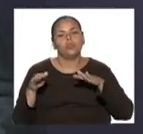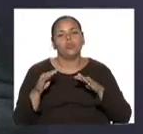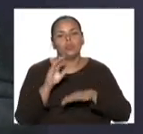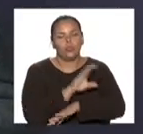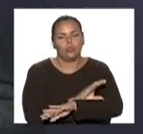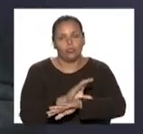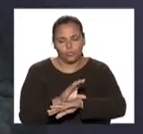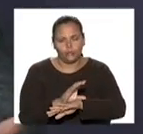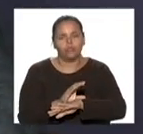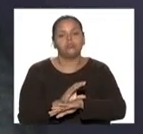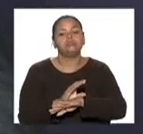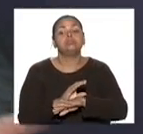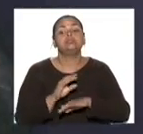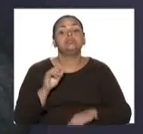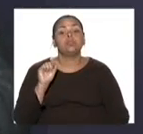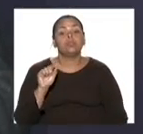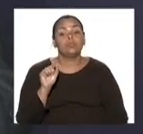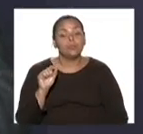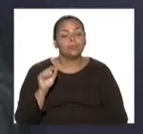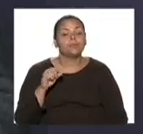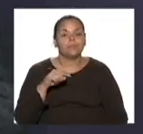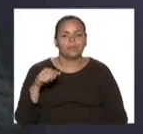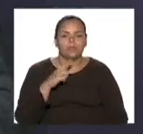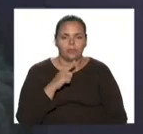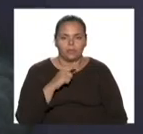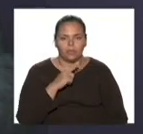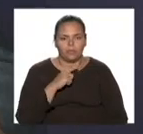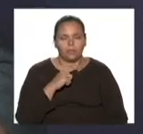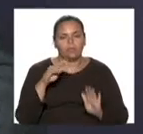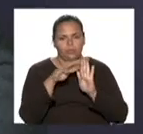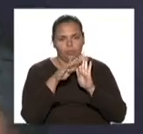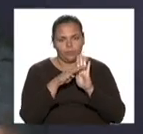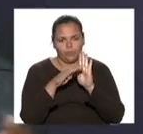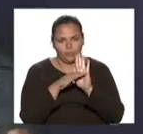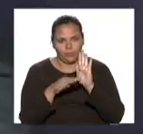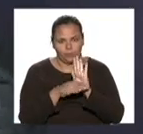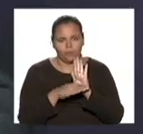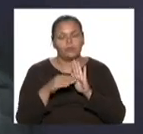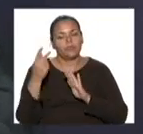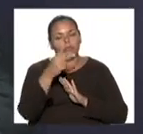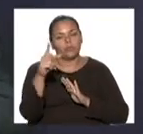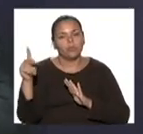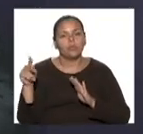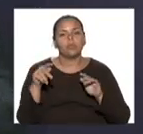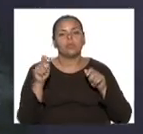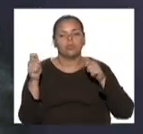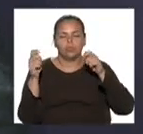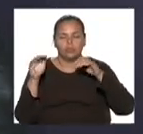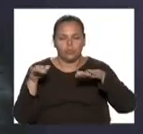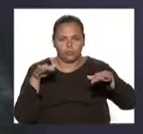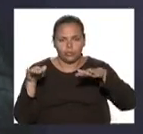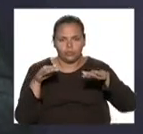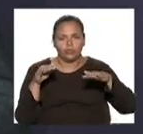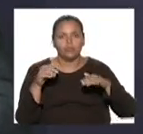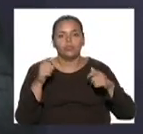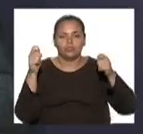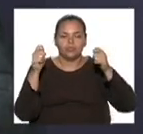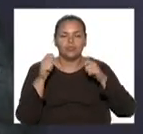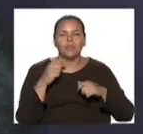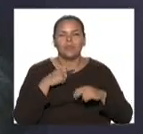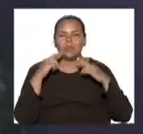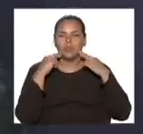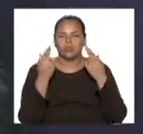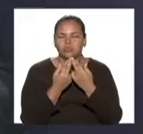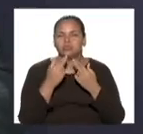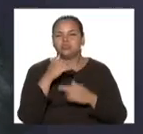movimentos culturais para absorver aquilo que estava na pauta dos movimentos. Depois fizemos uma